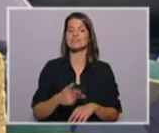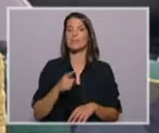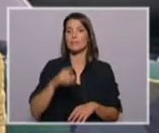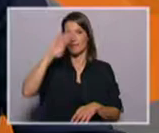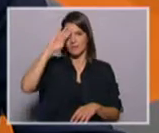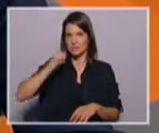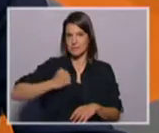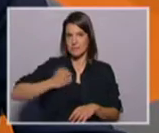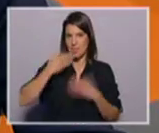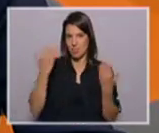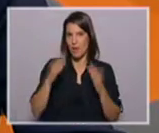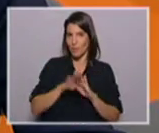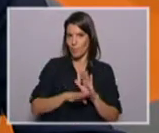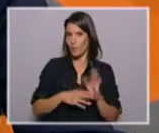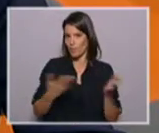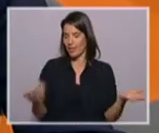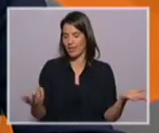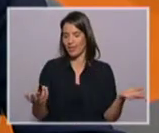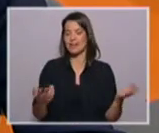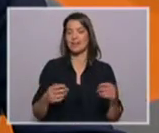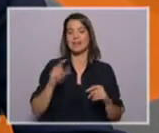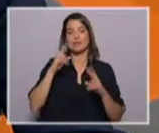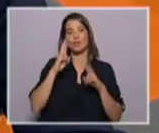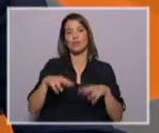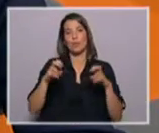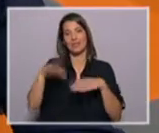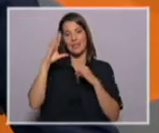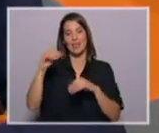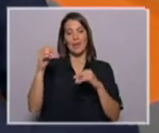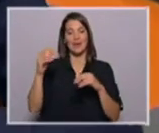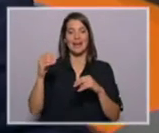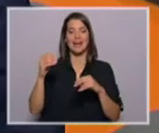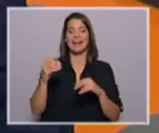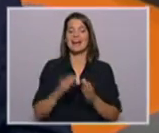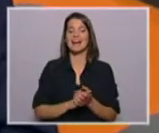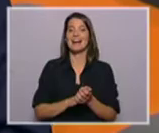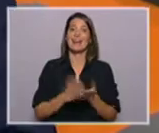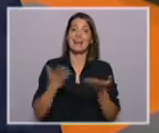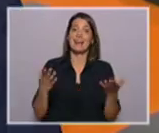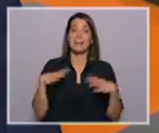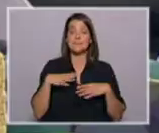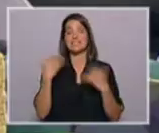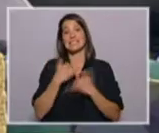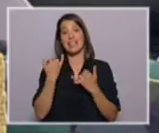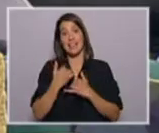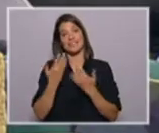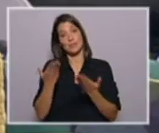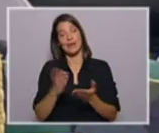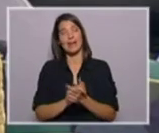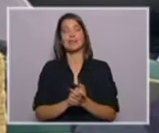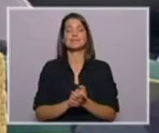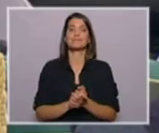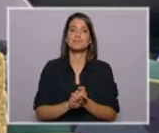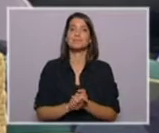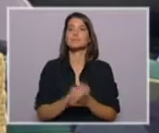febre de sábado de manhã. Exatamente. Que é outra descoberta da Lua que eu me orgulho. E o Passeio dos Alegres, não é?